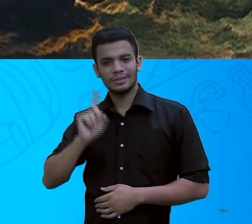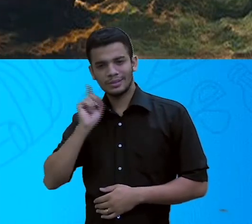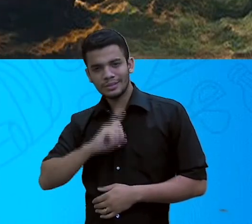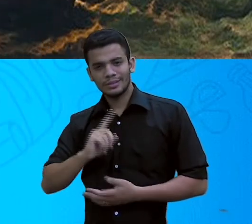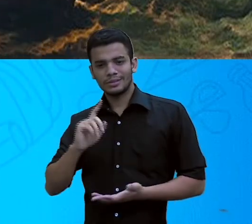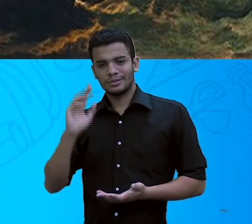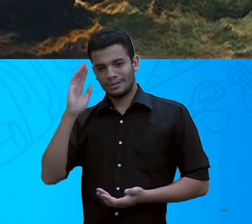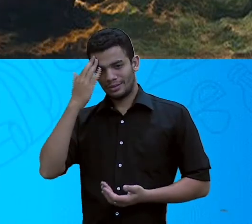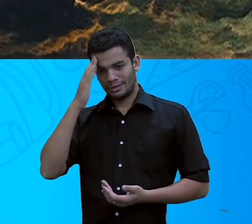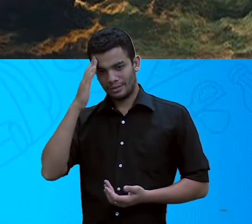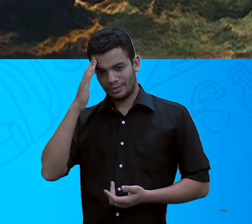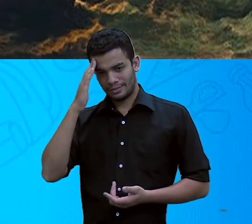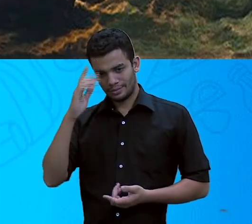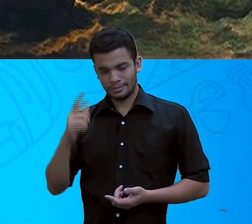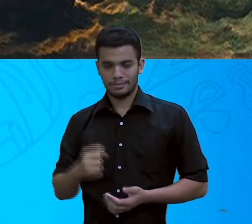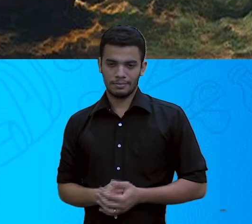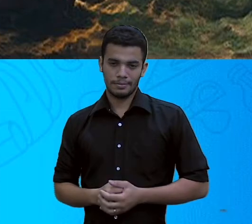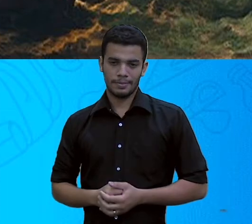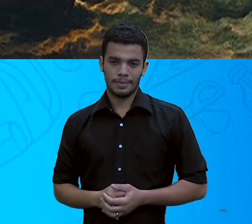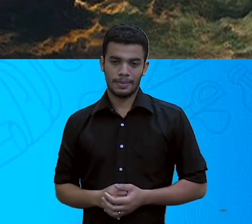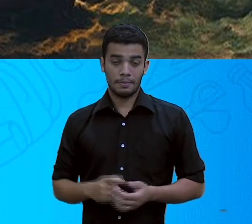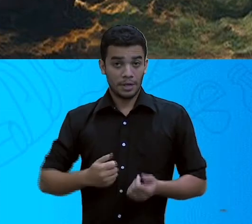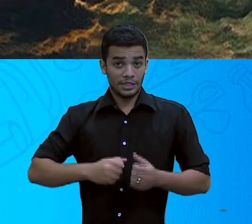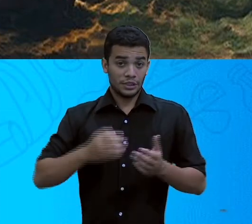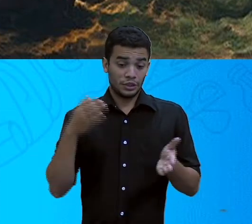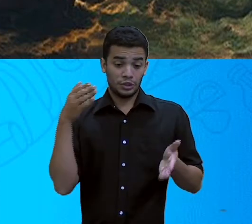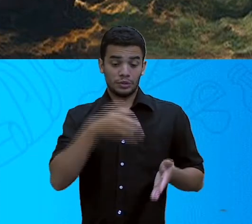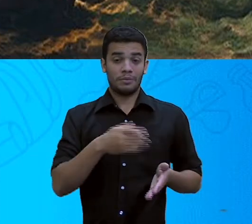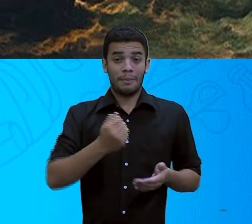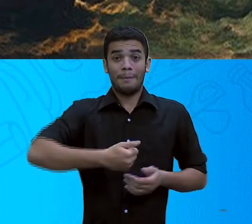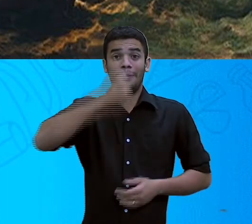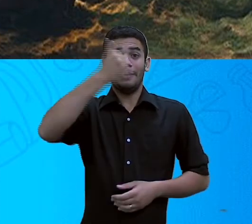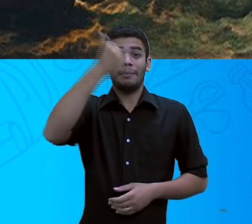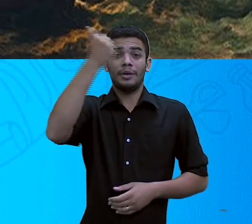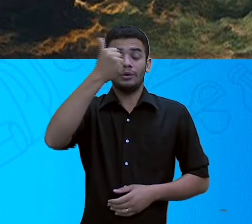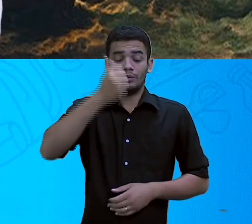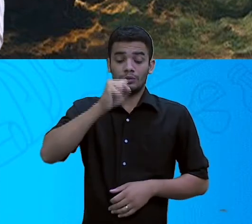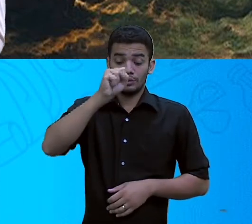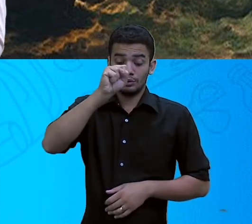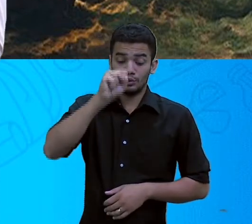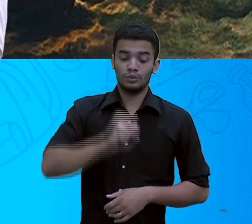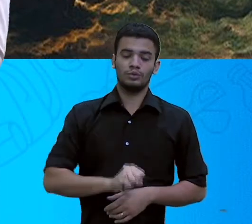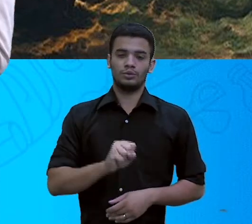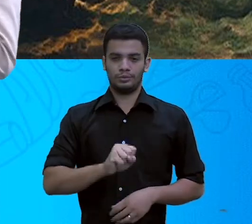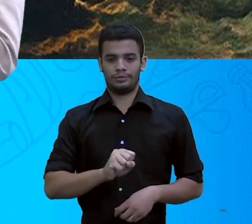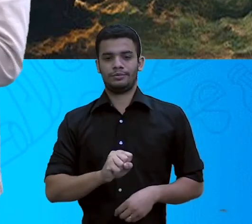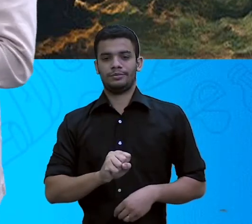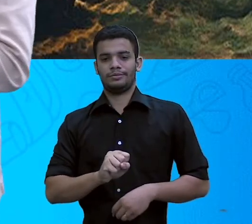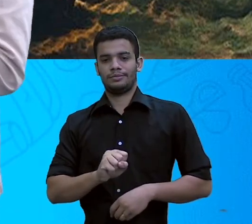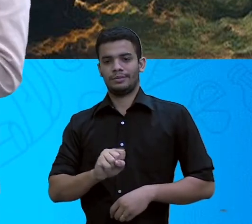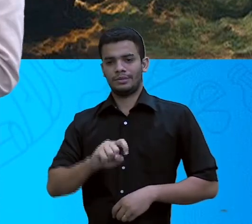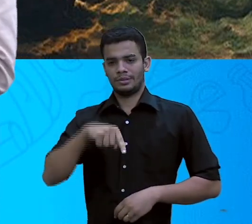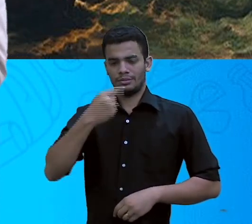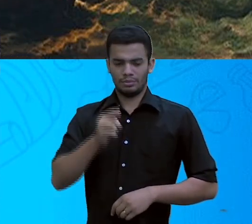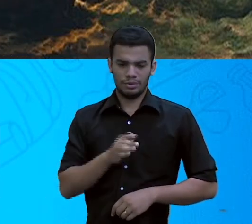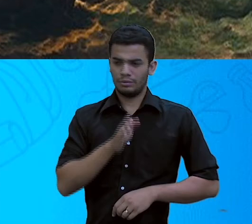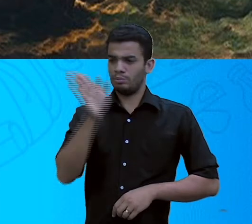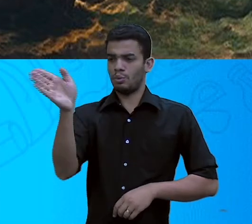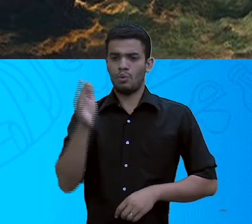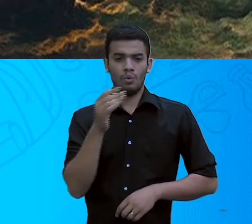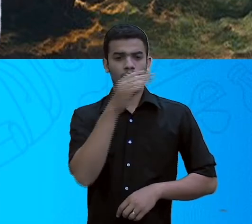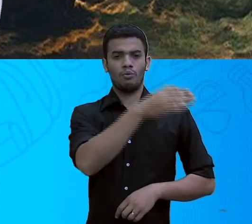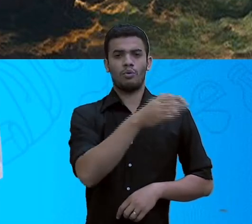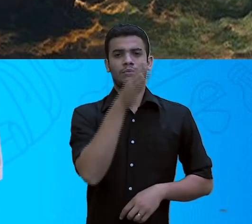primeiro aqui nessa região dos Pampas, até hoje muito riquíssimas, tá? Com essas criações nos